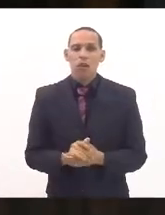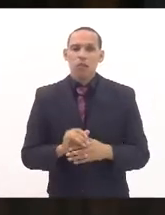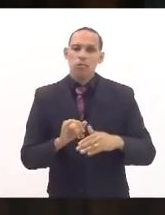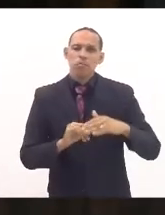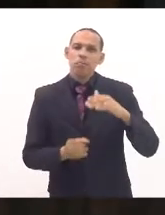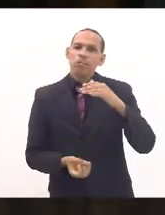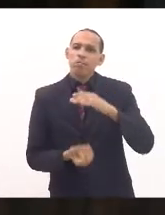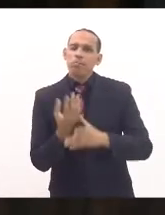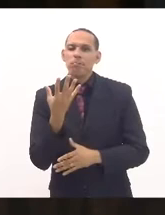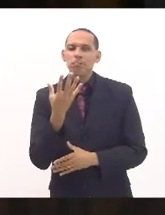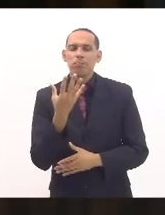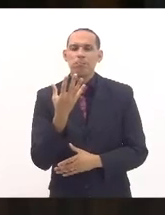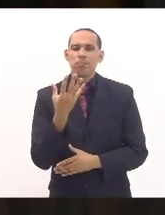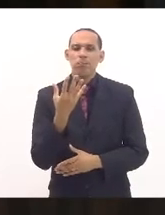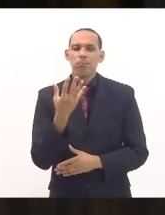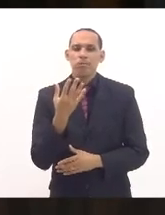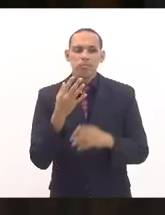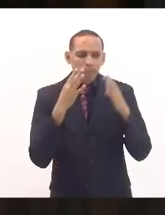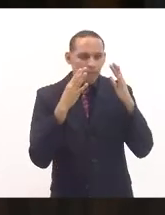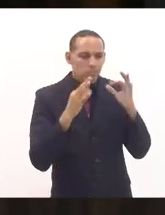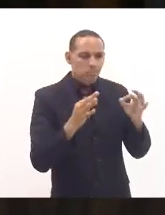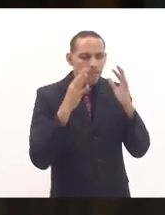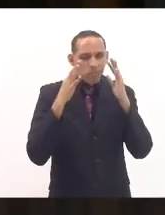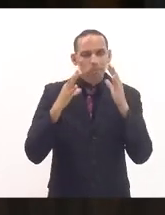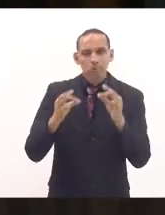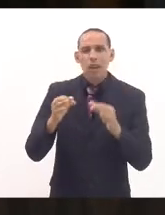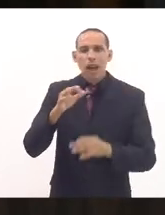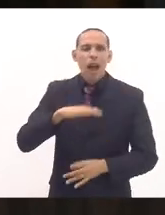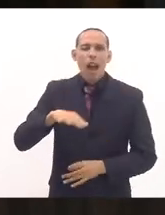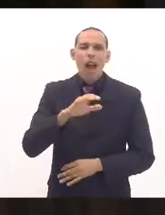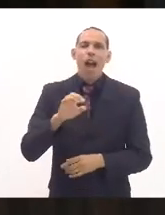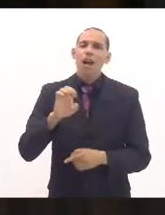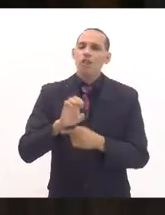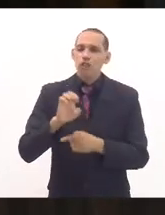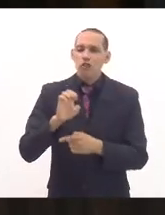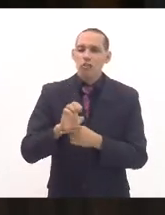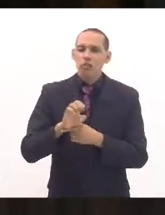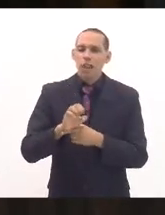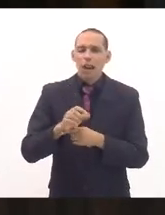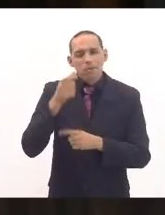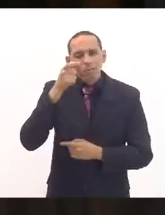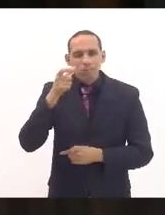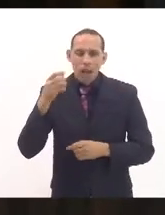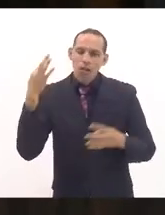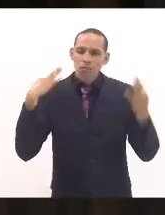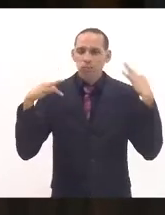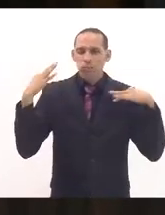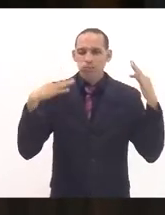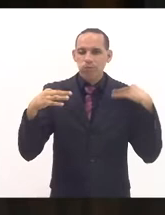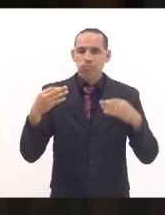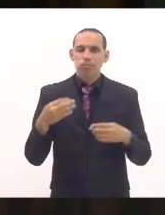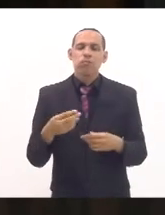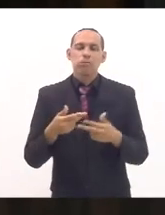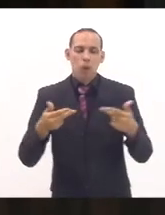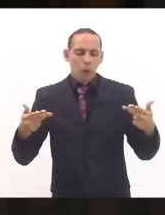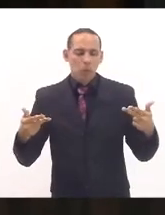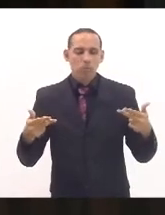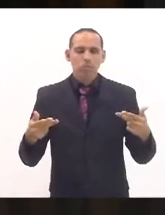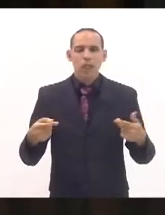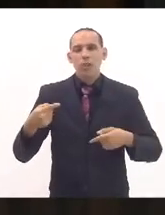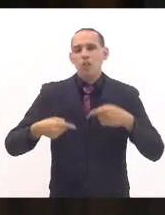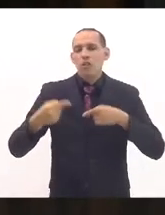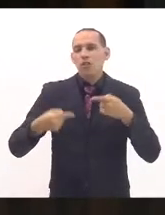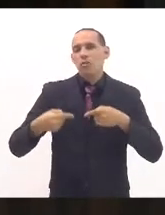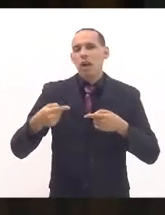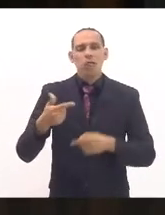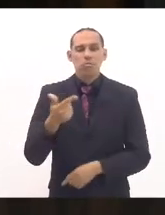instituição dos atrativos e das áreas estaduais de interesses turísticos e da outras providências. Em discussão, não havendo